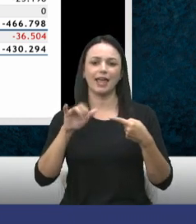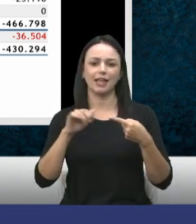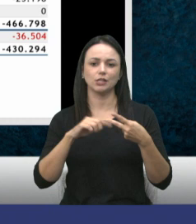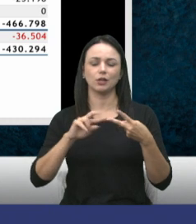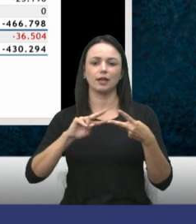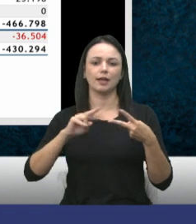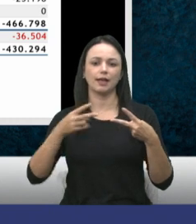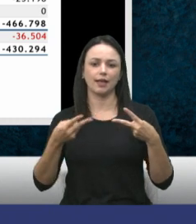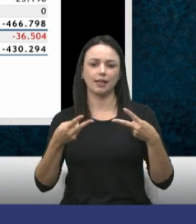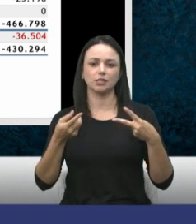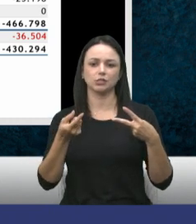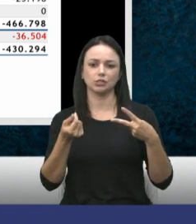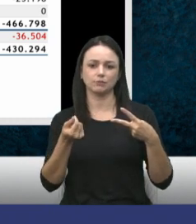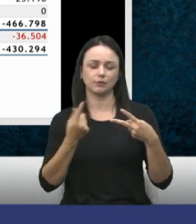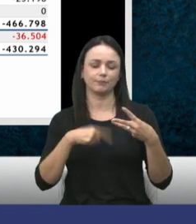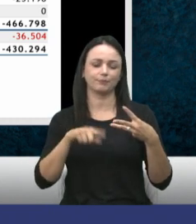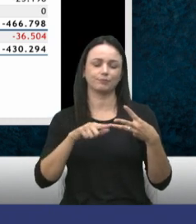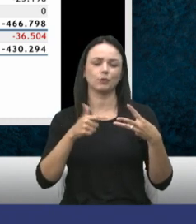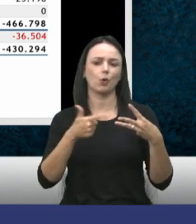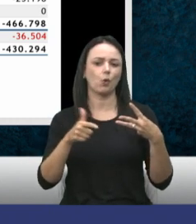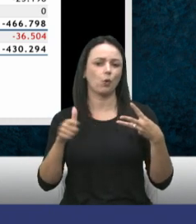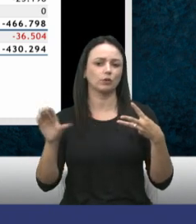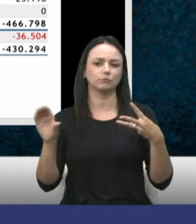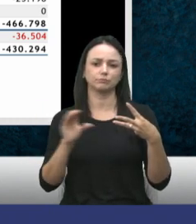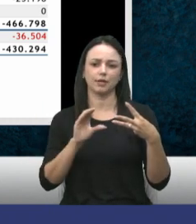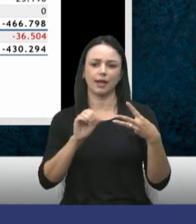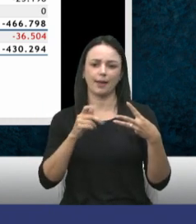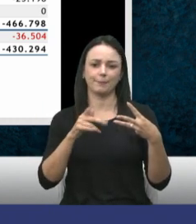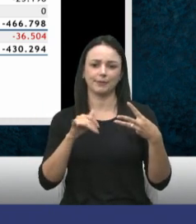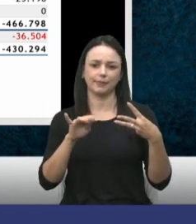de capital e outras receitas de capital.